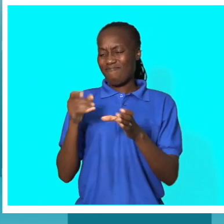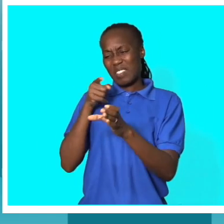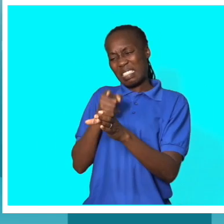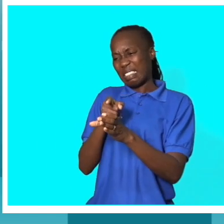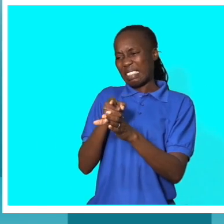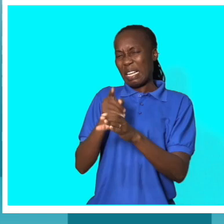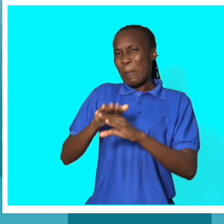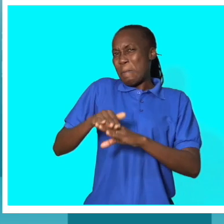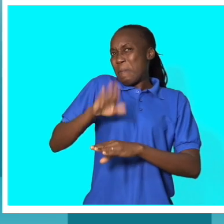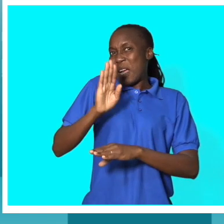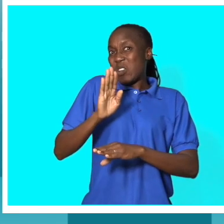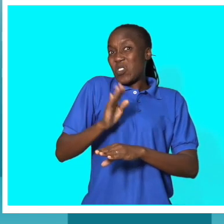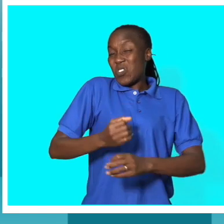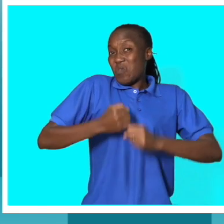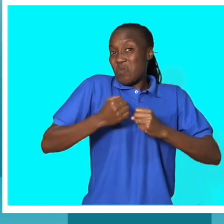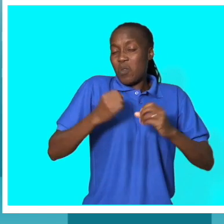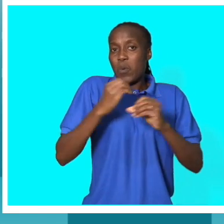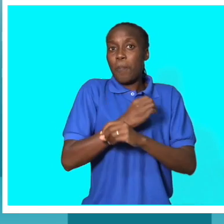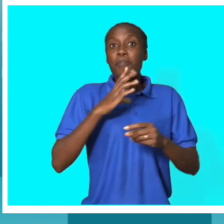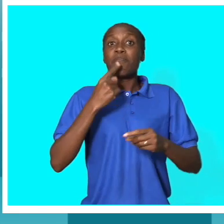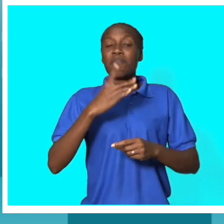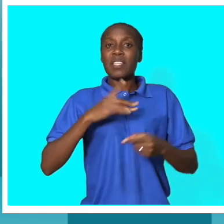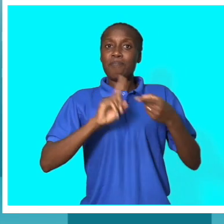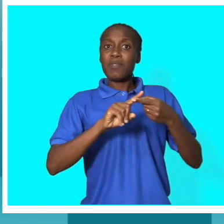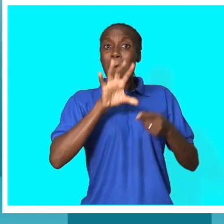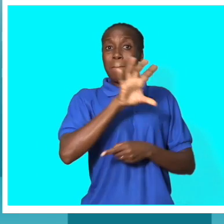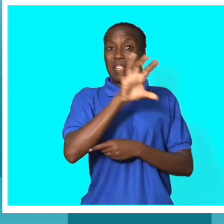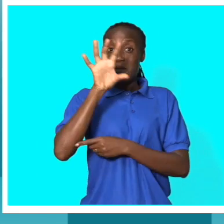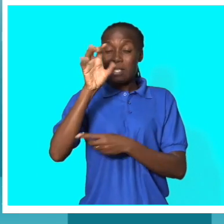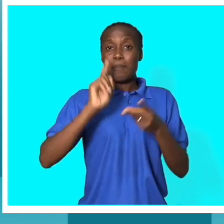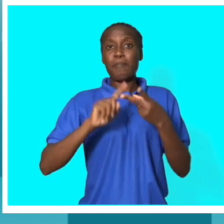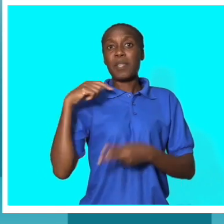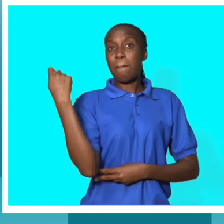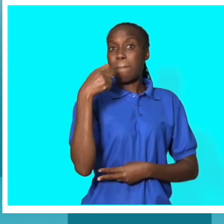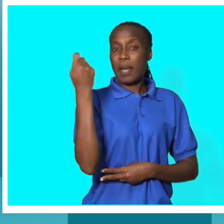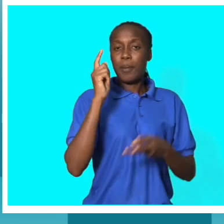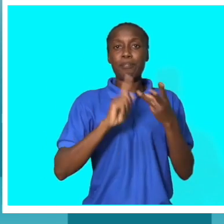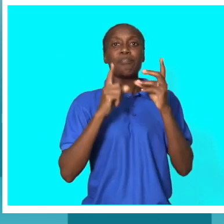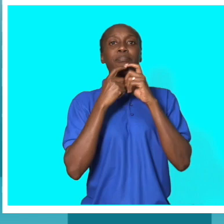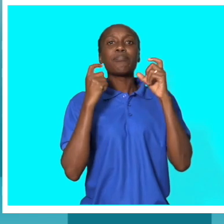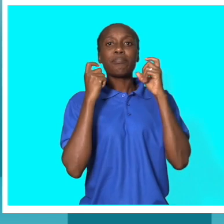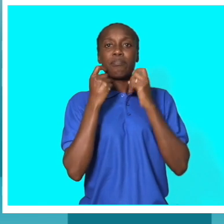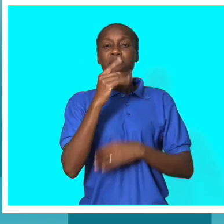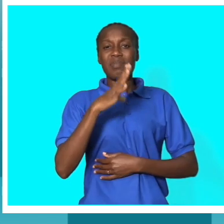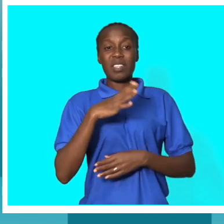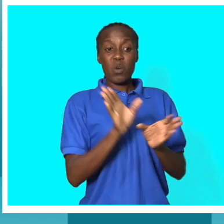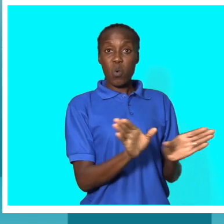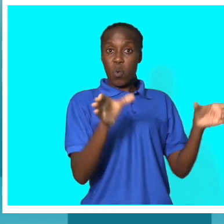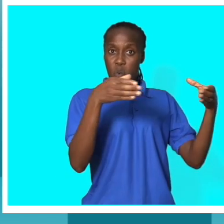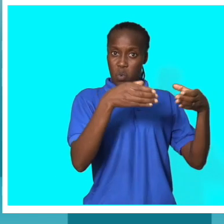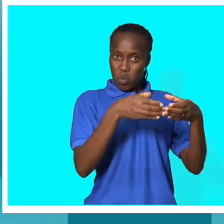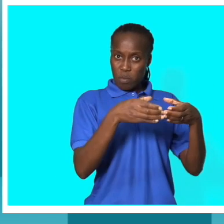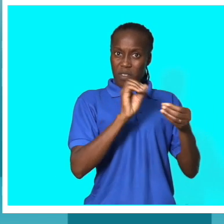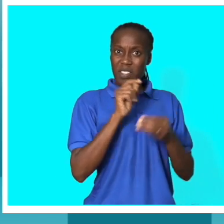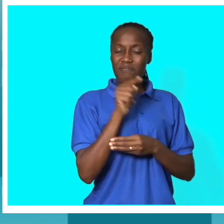inserido no grupo, então, os pesos pesados de África. Falo de Camarões, falo da Costa do Marfim. Malaua e Moçambique são claramente os